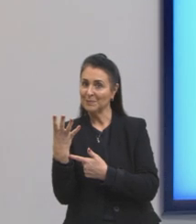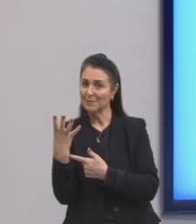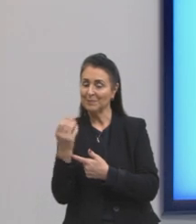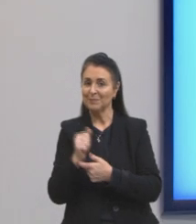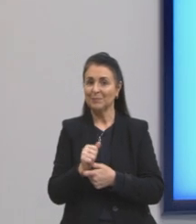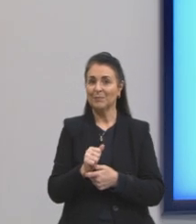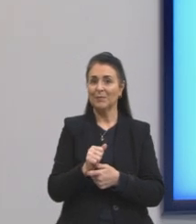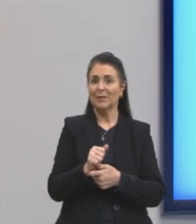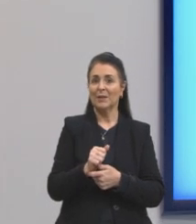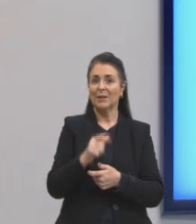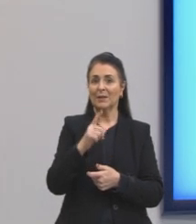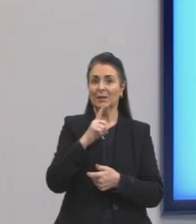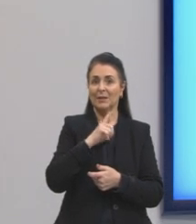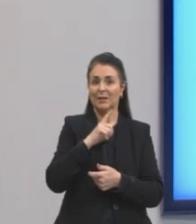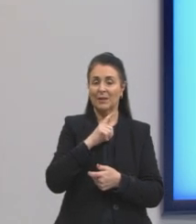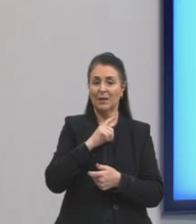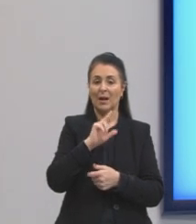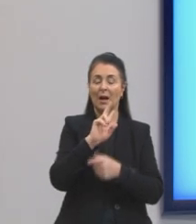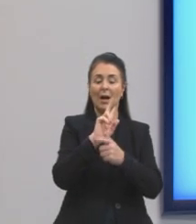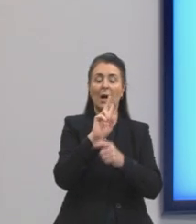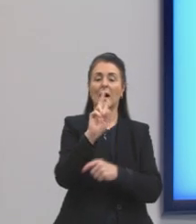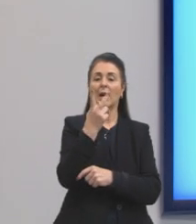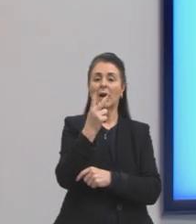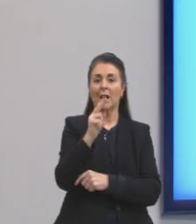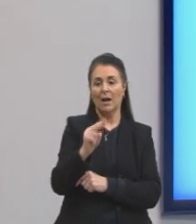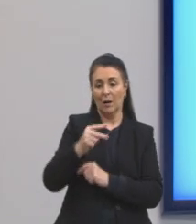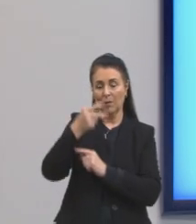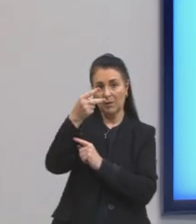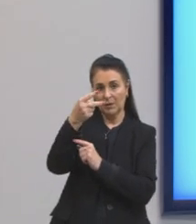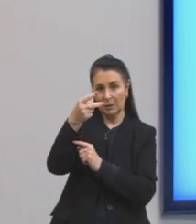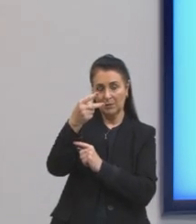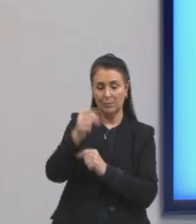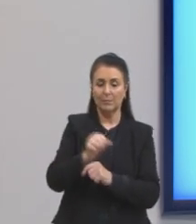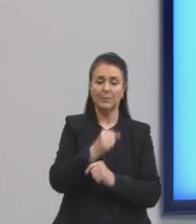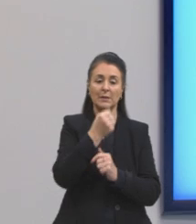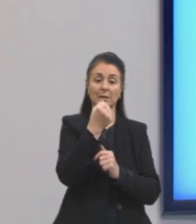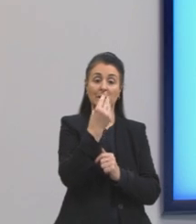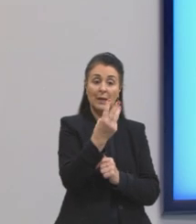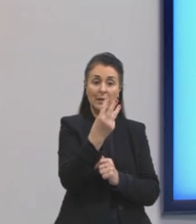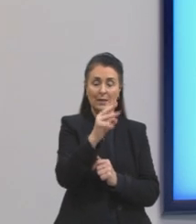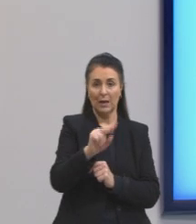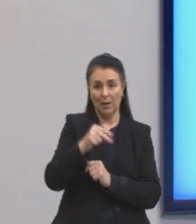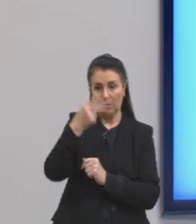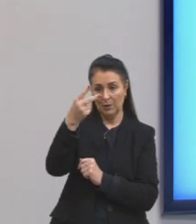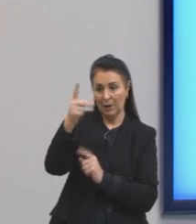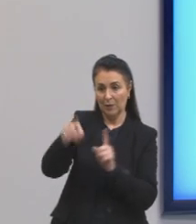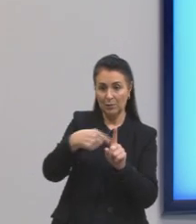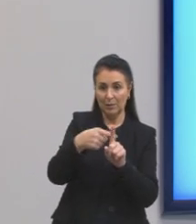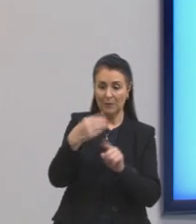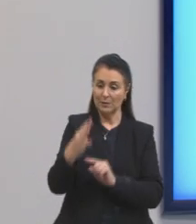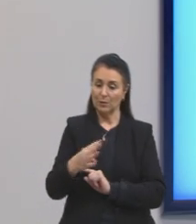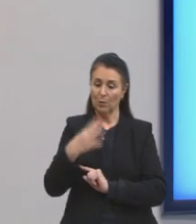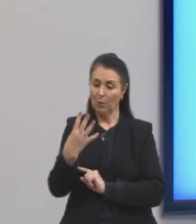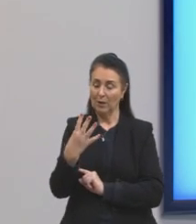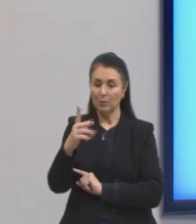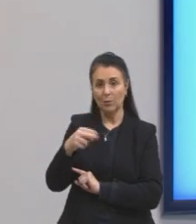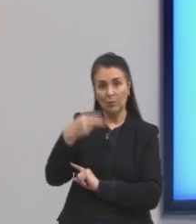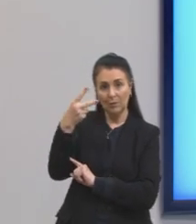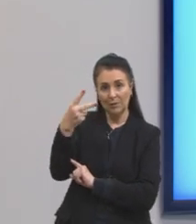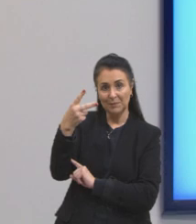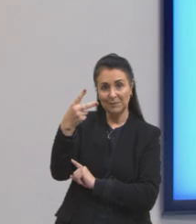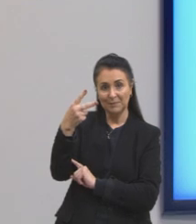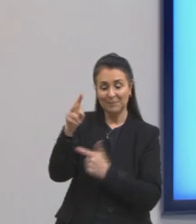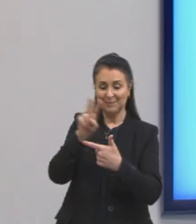então aqui eu tenho que água ao quadrado = 3 ao quadrado + 4 ao quadrado ambos